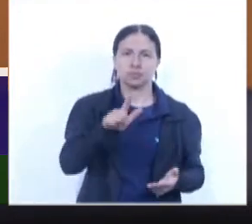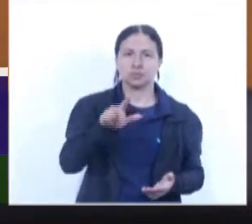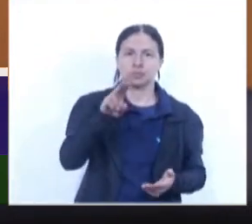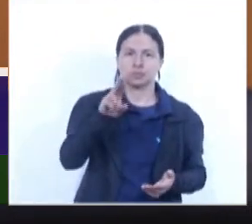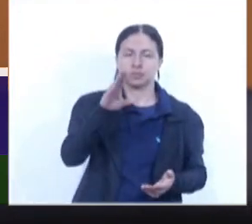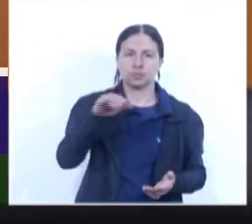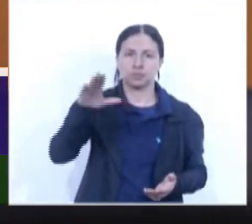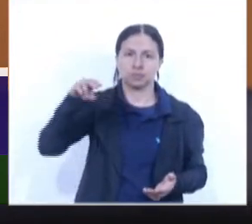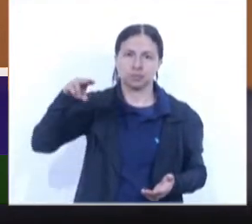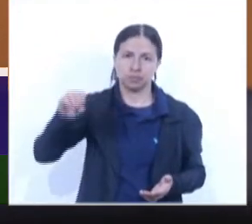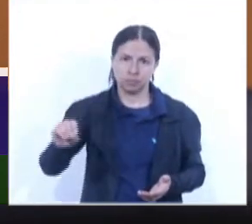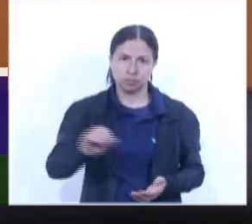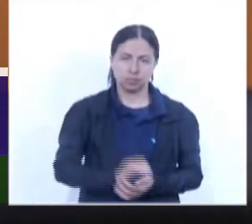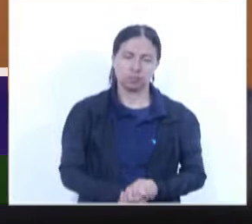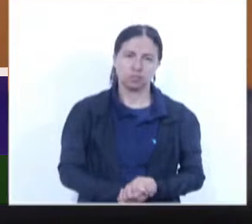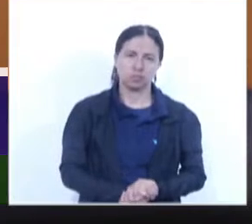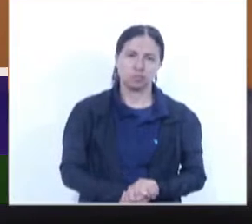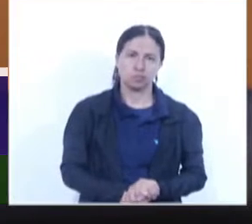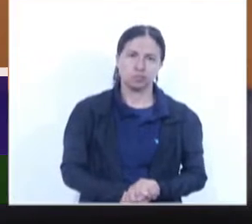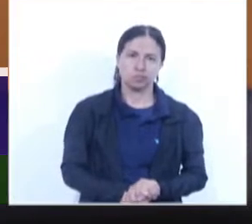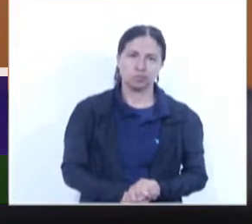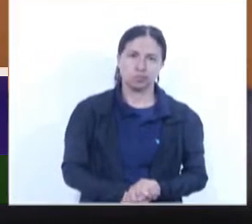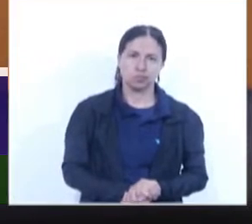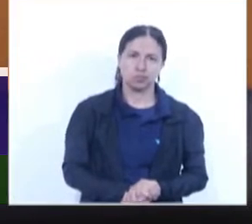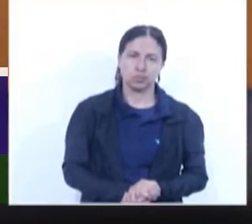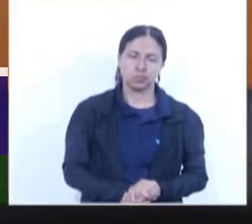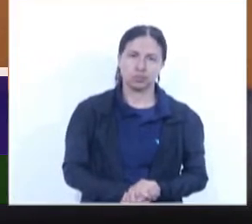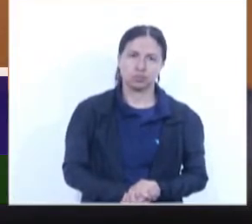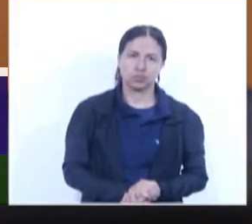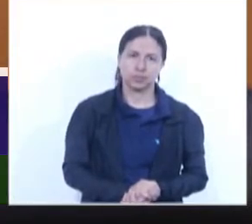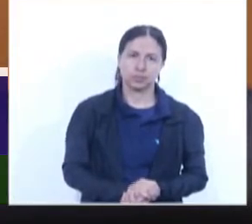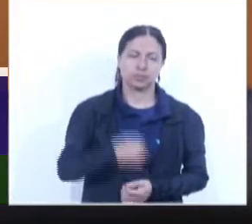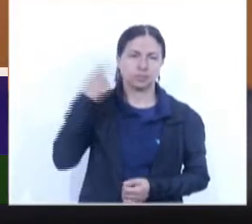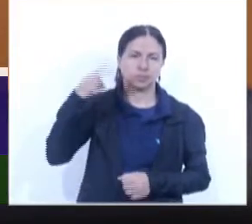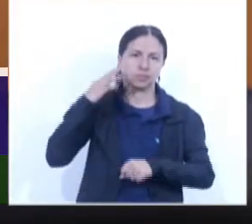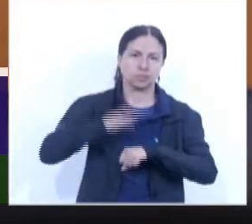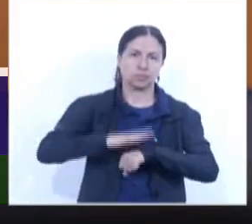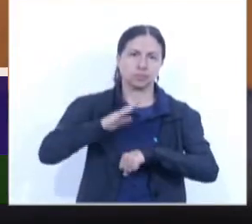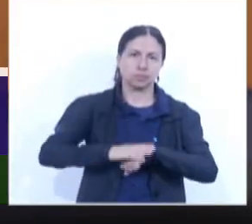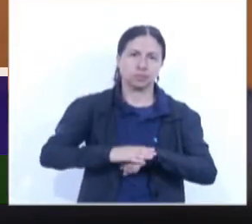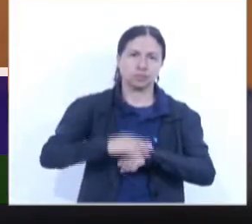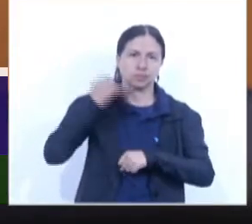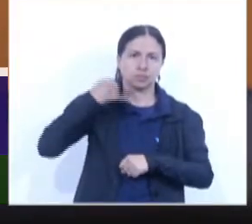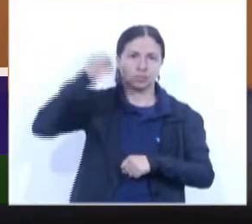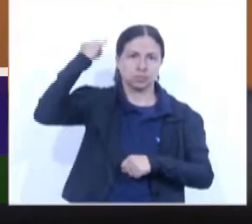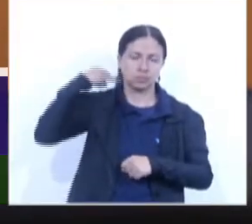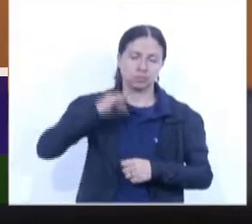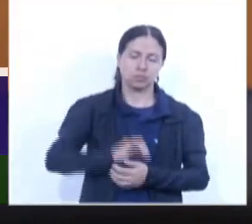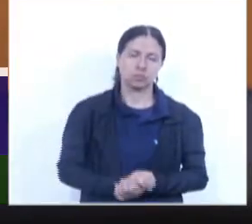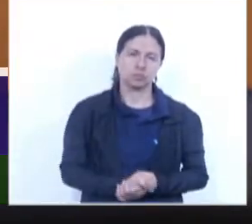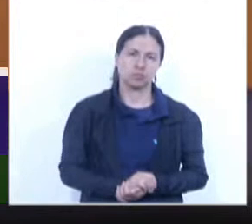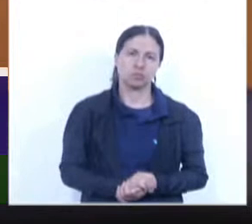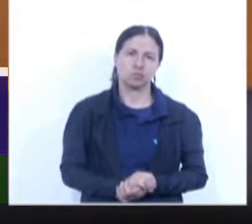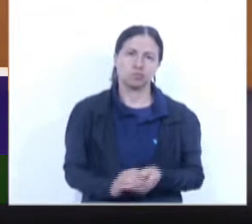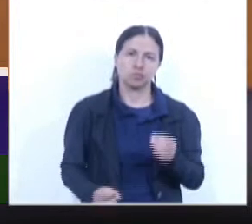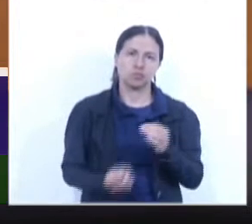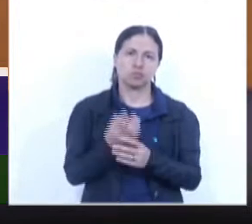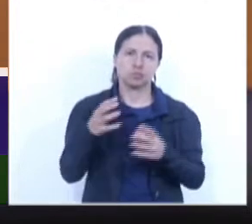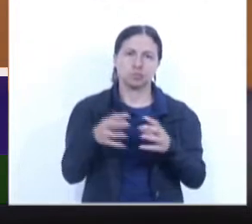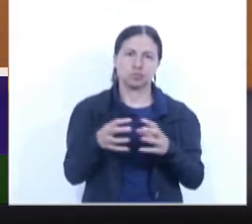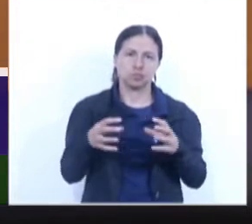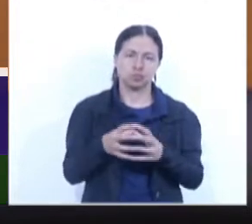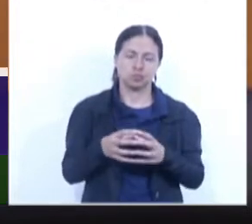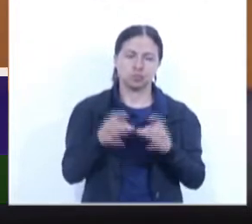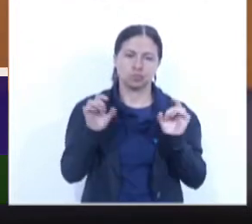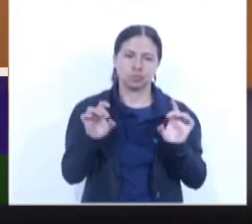Melo Paulista autor Vereador Jair Ferraz formação de comissão